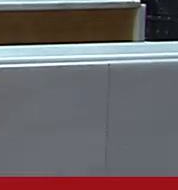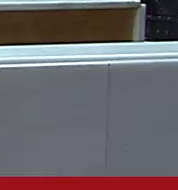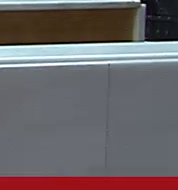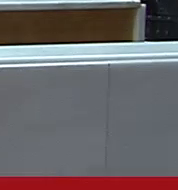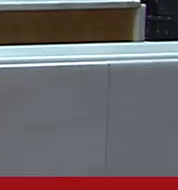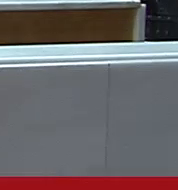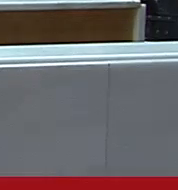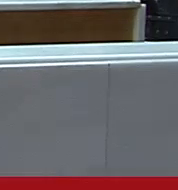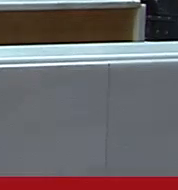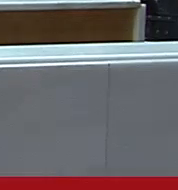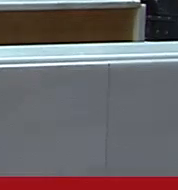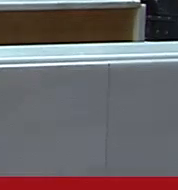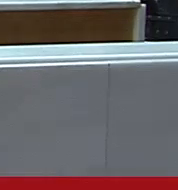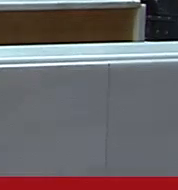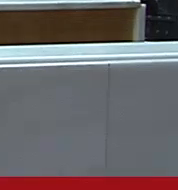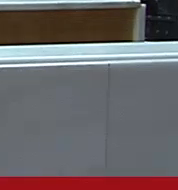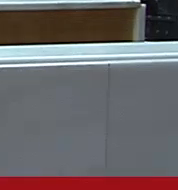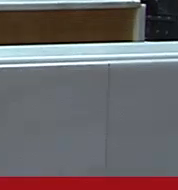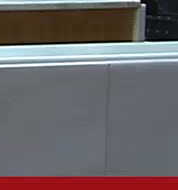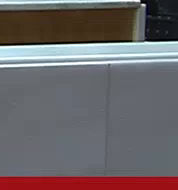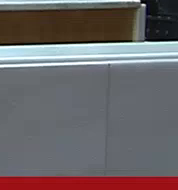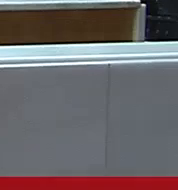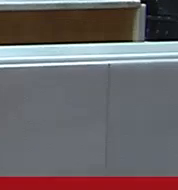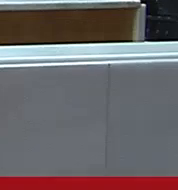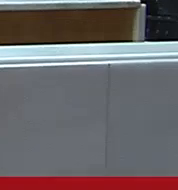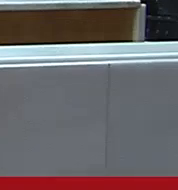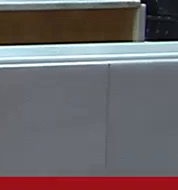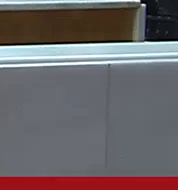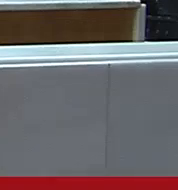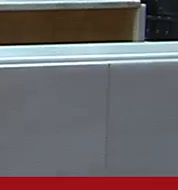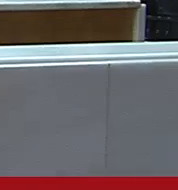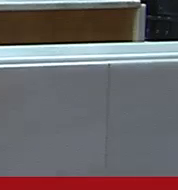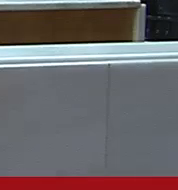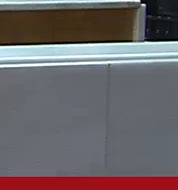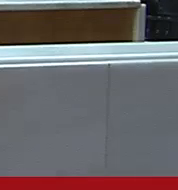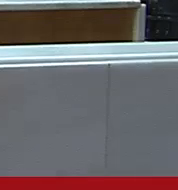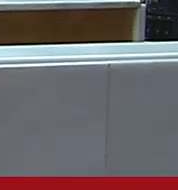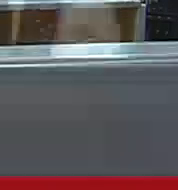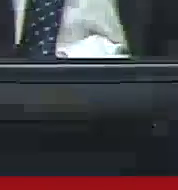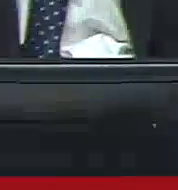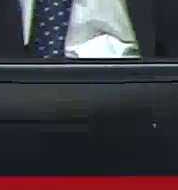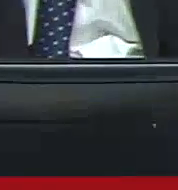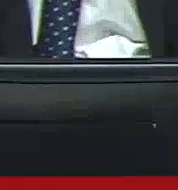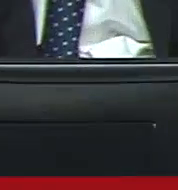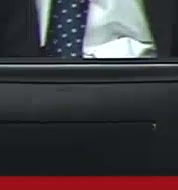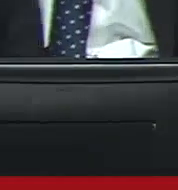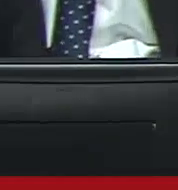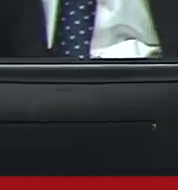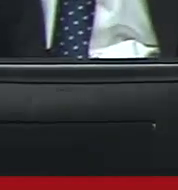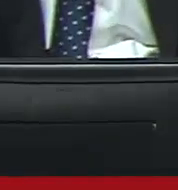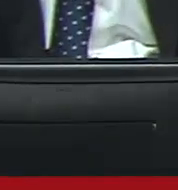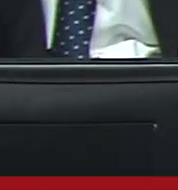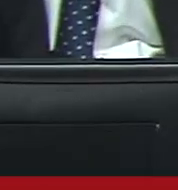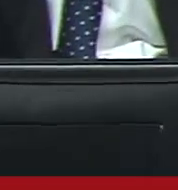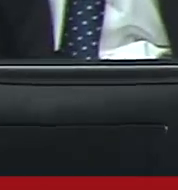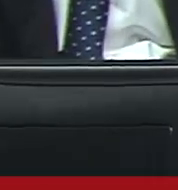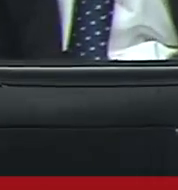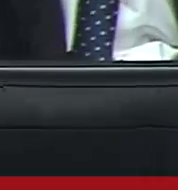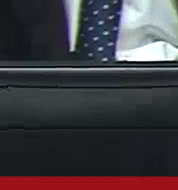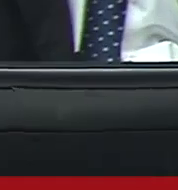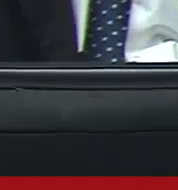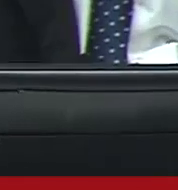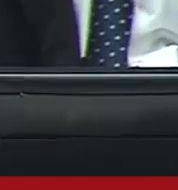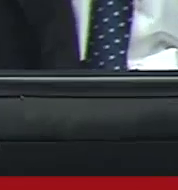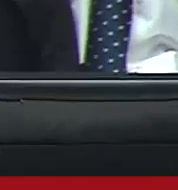deputadas e deputados para a reunião extraordinária de amanhã, dia 15, às 10 horas, no termo do edital de convocação. Para a reunião ordinária, também de amanhã,